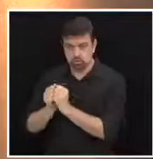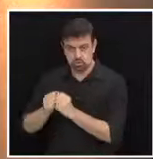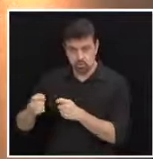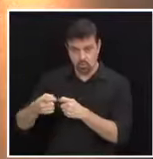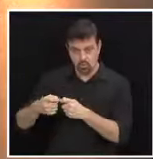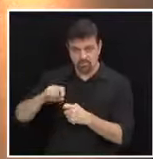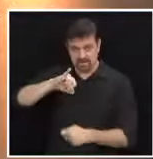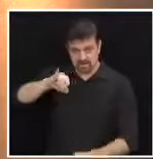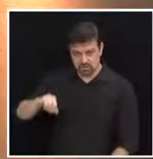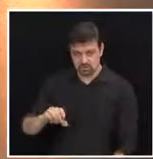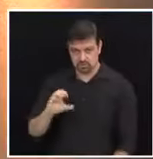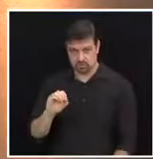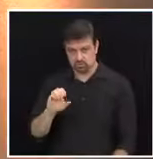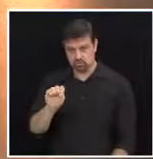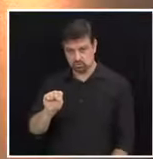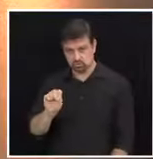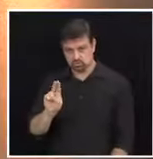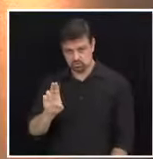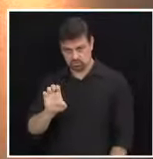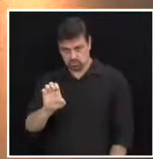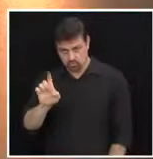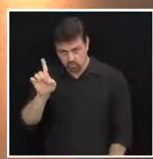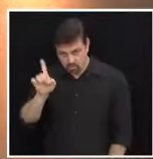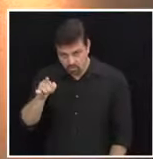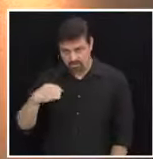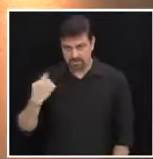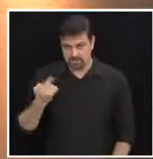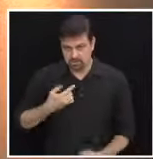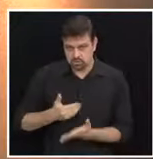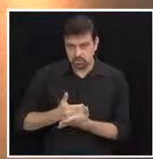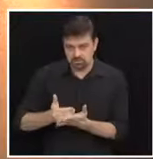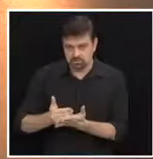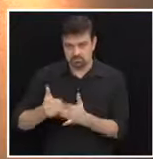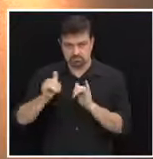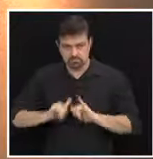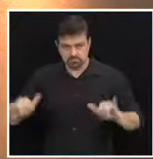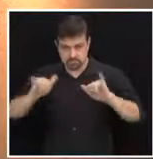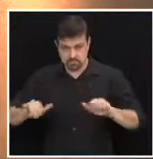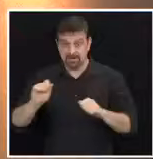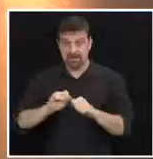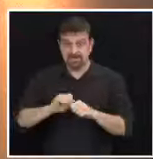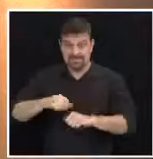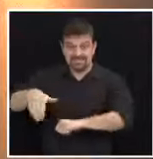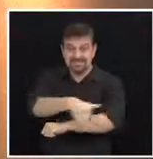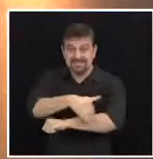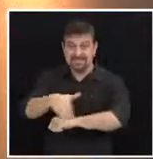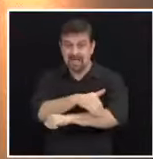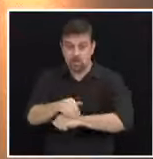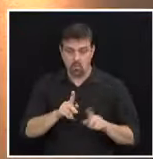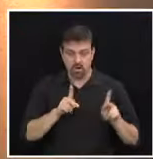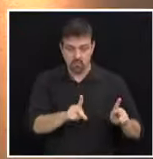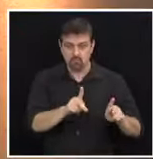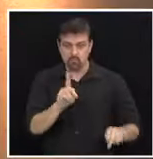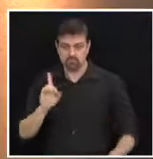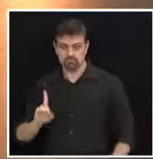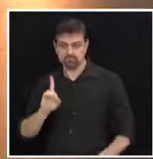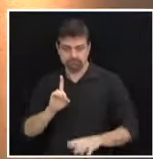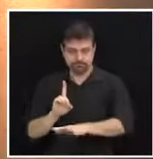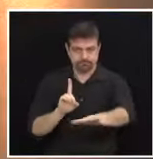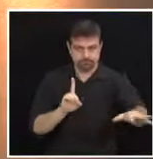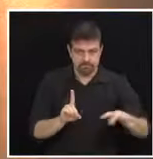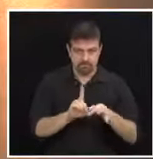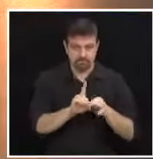Josué. E nós, na oportunidade, começamos a desenvolver as campanhas e a testagem do HIV na rua, por amostra de fluido